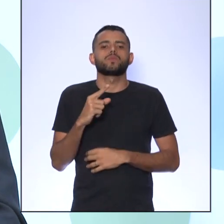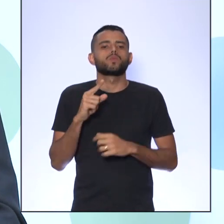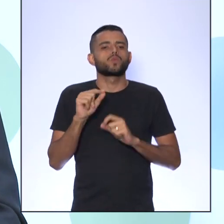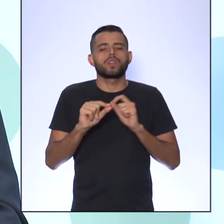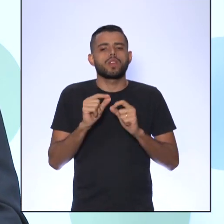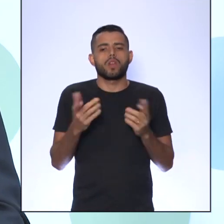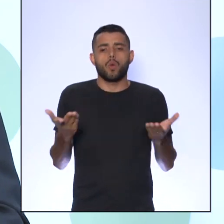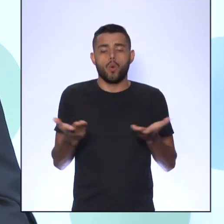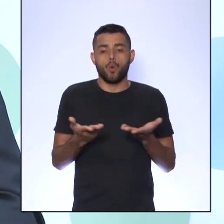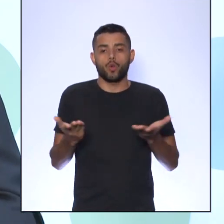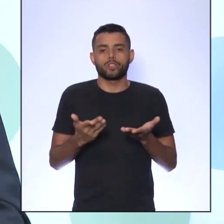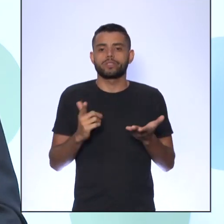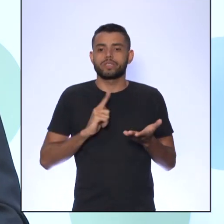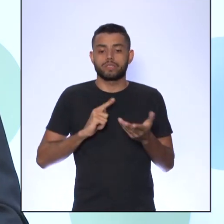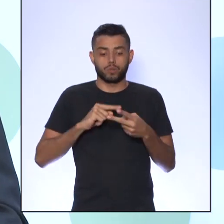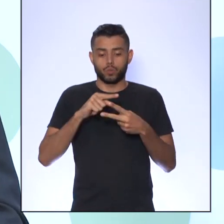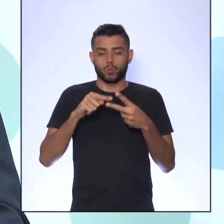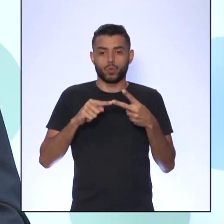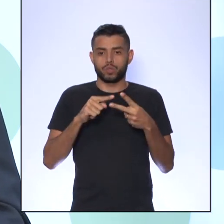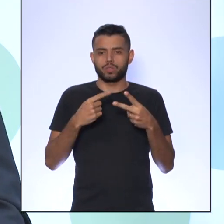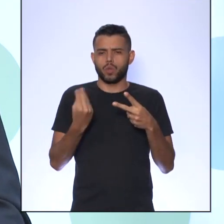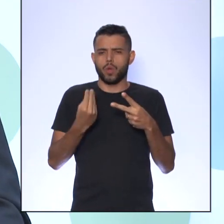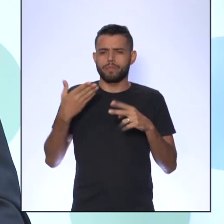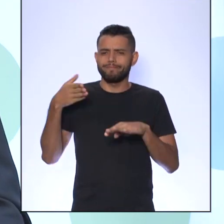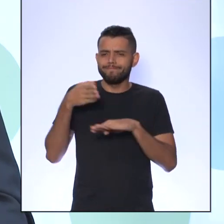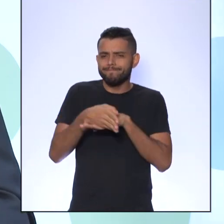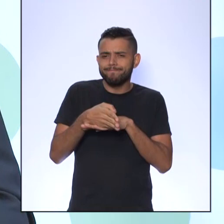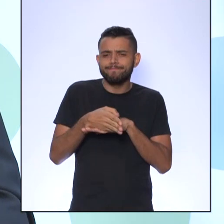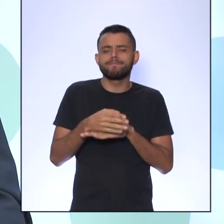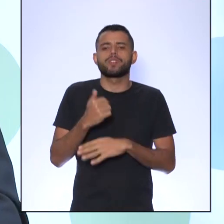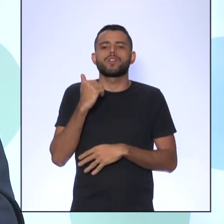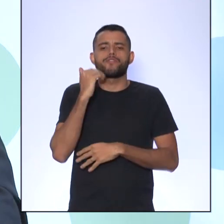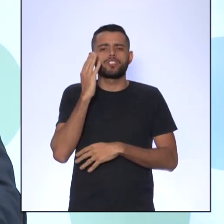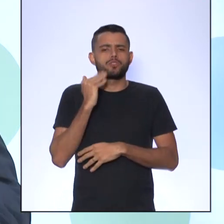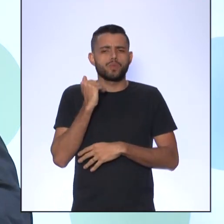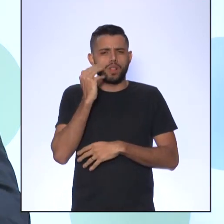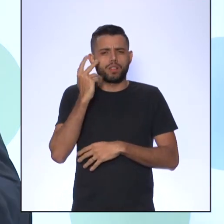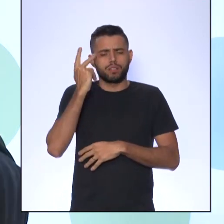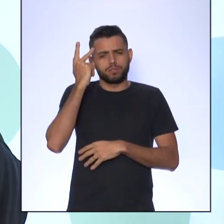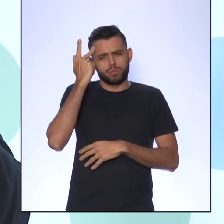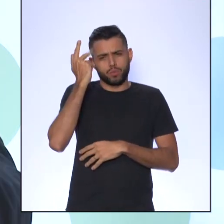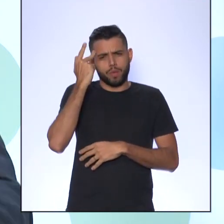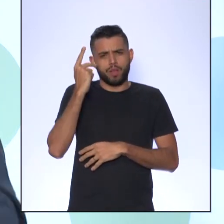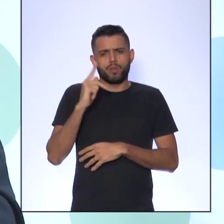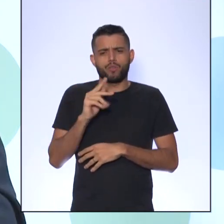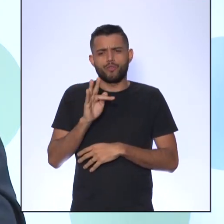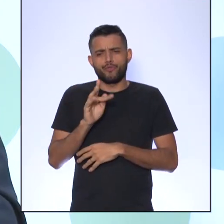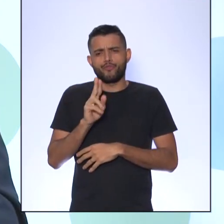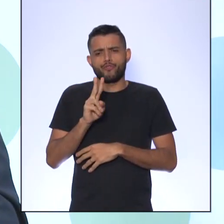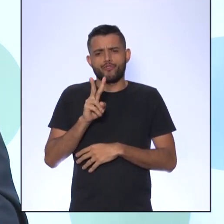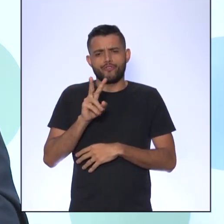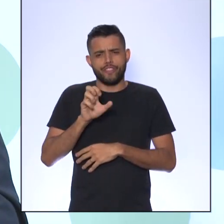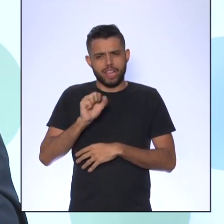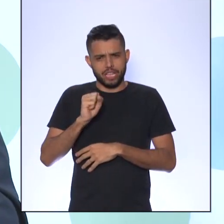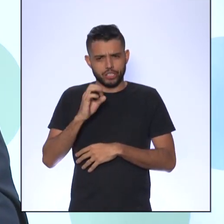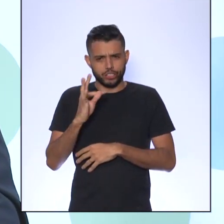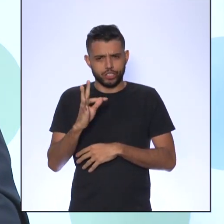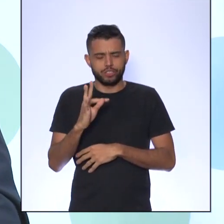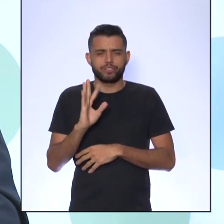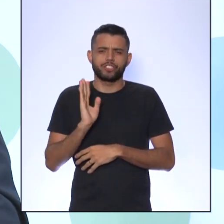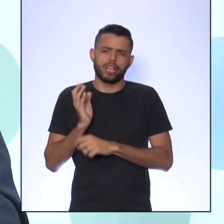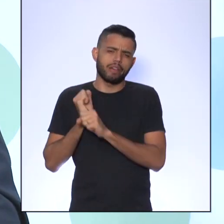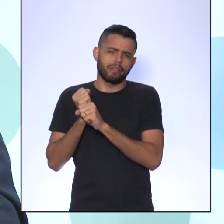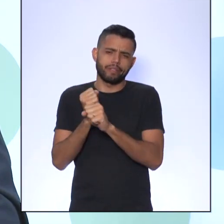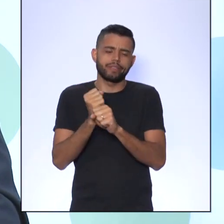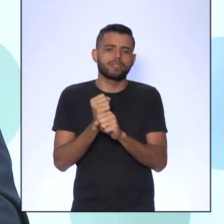hoje duas grandes formas de acesso, que é por meio do vestibular tradicional da FUVEST, esse que já existe há muitos anos, e também